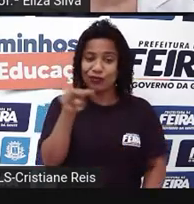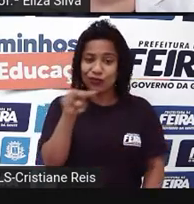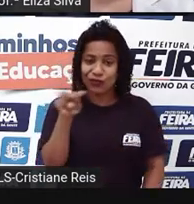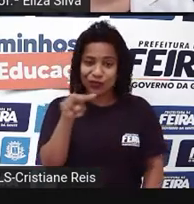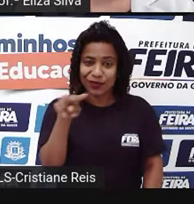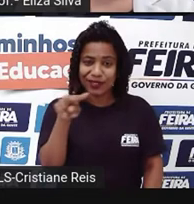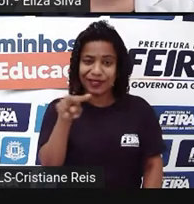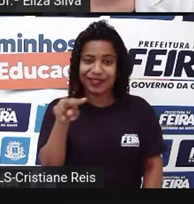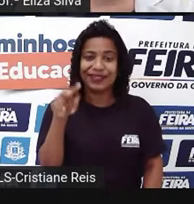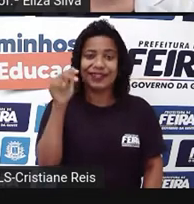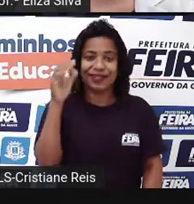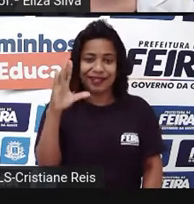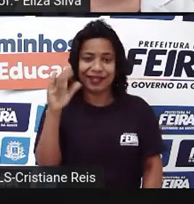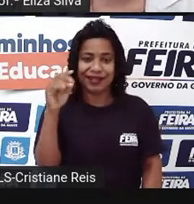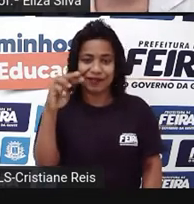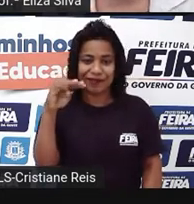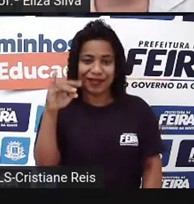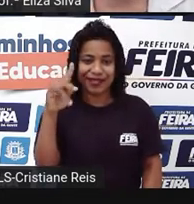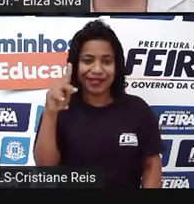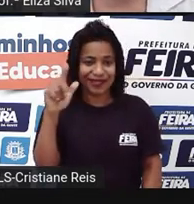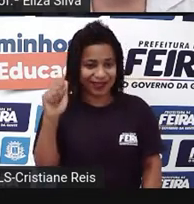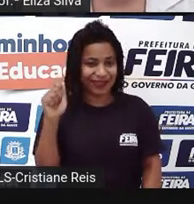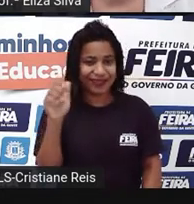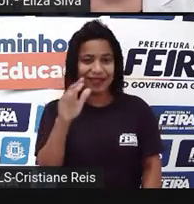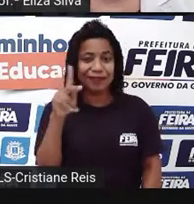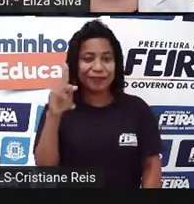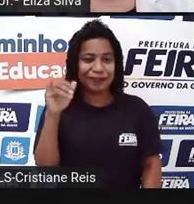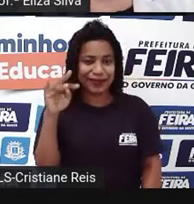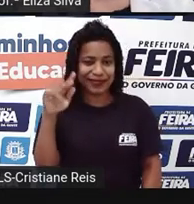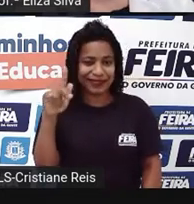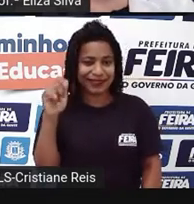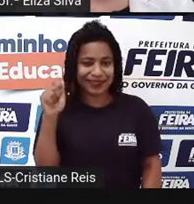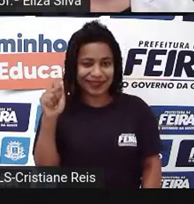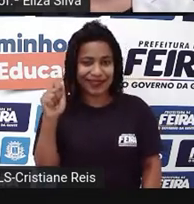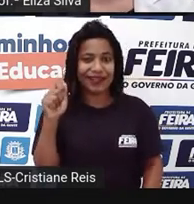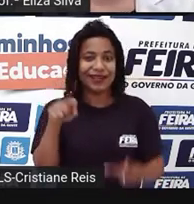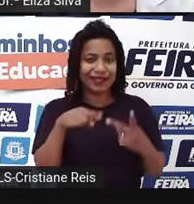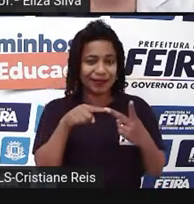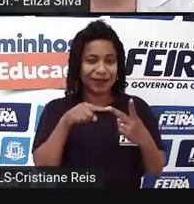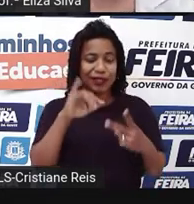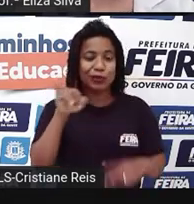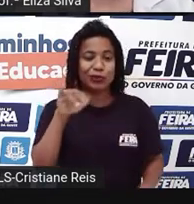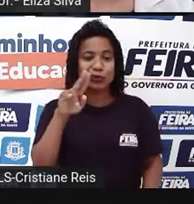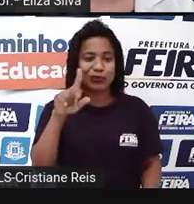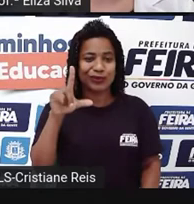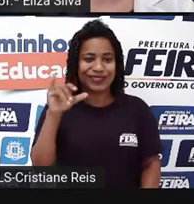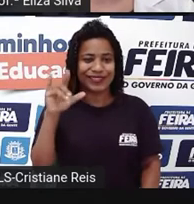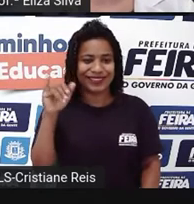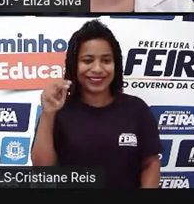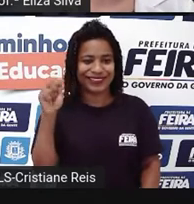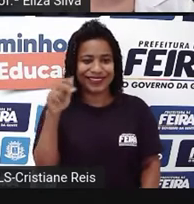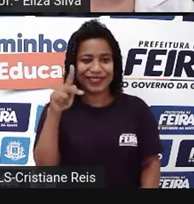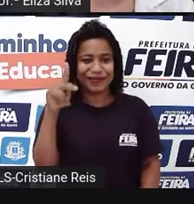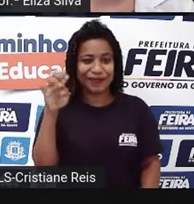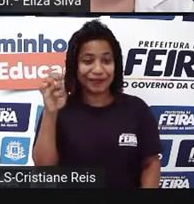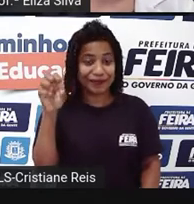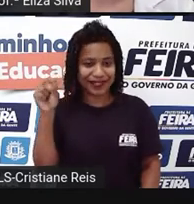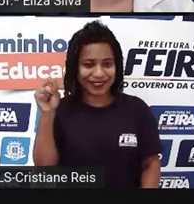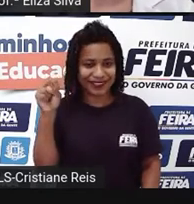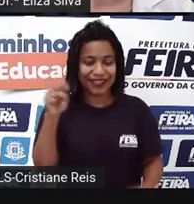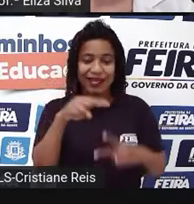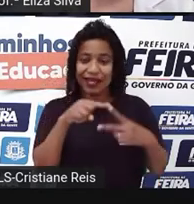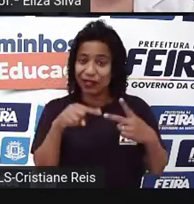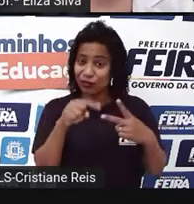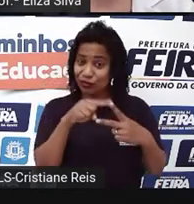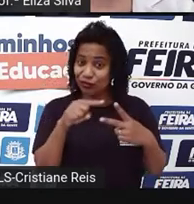feminino. Pelé e Neymar, gênero masculino. Mas para ambos, no plural, eu utilizo o pronome